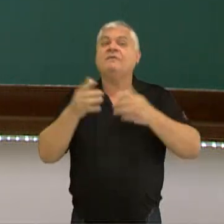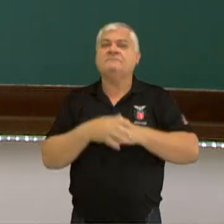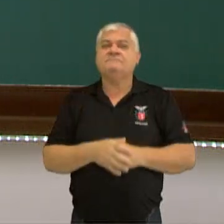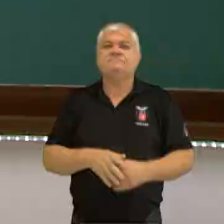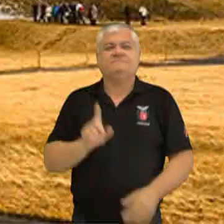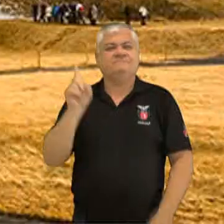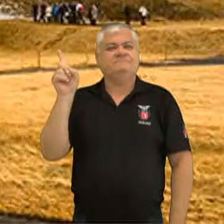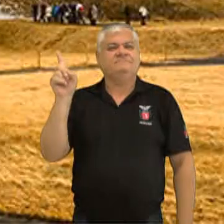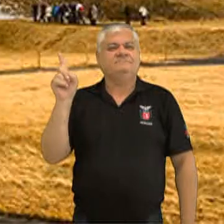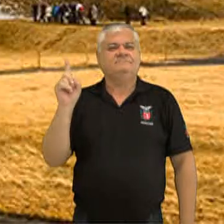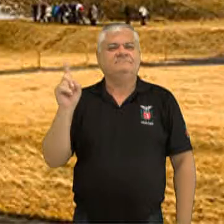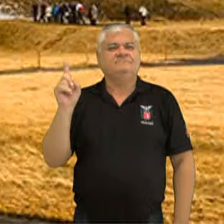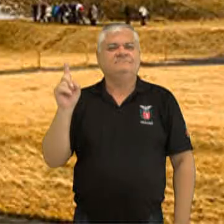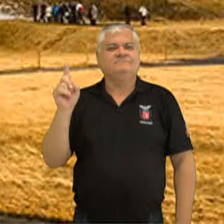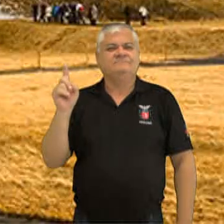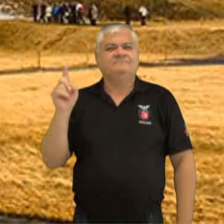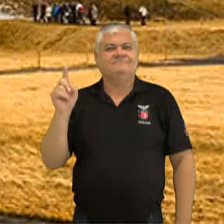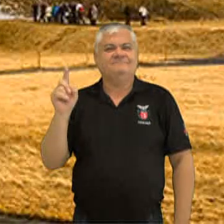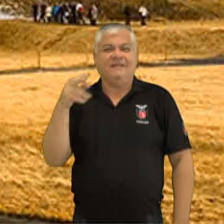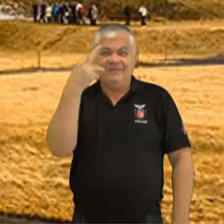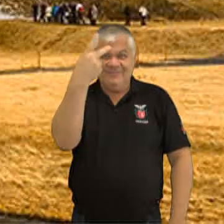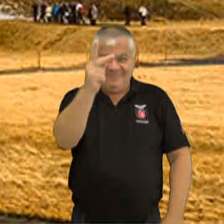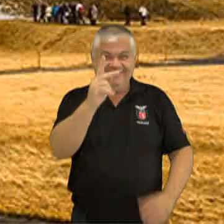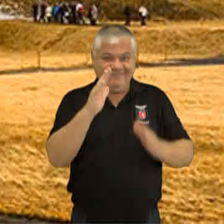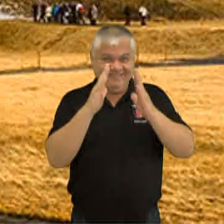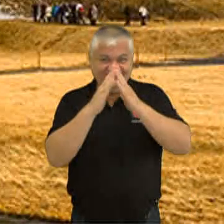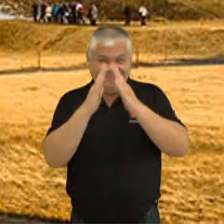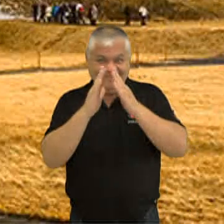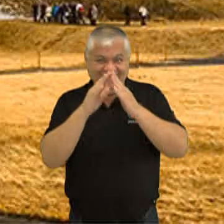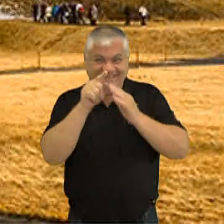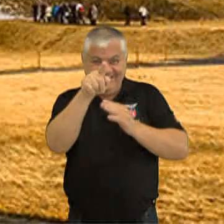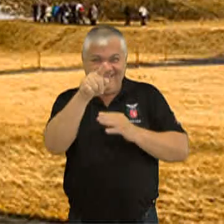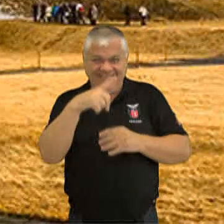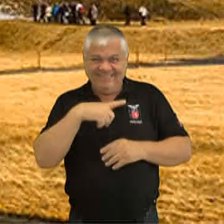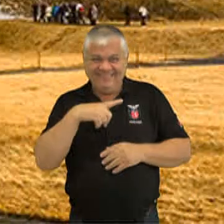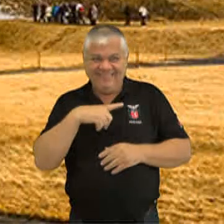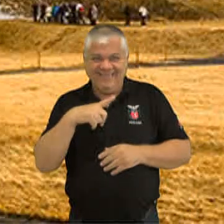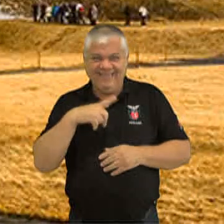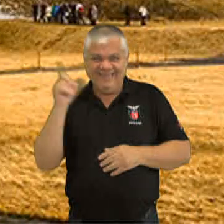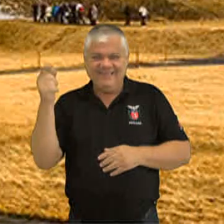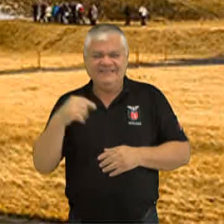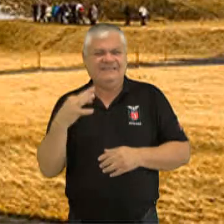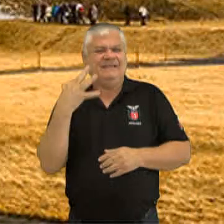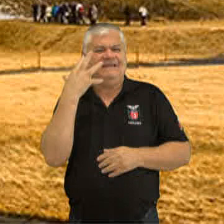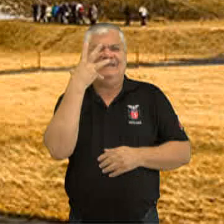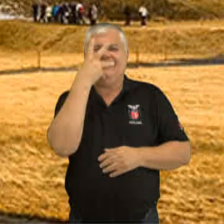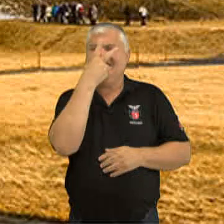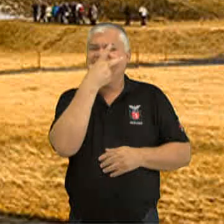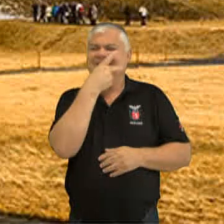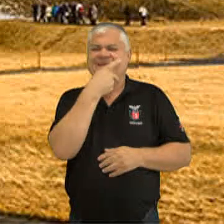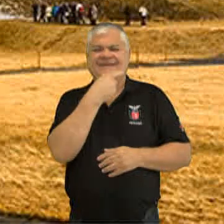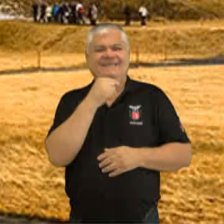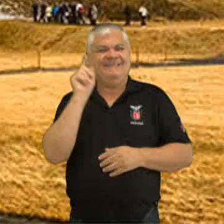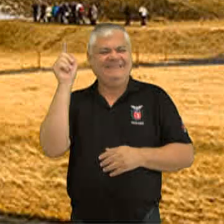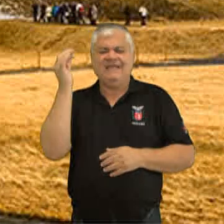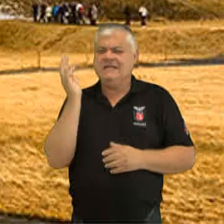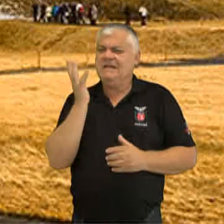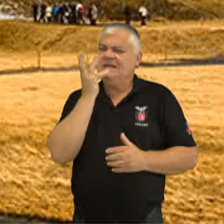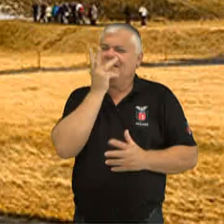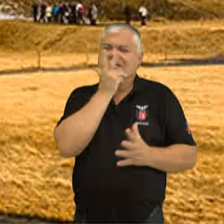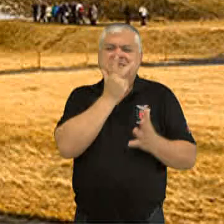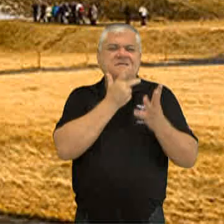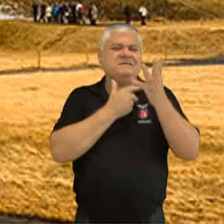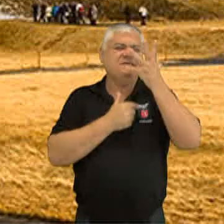aqui. Será que na cidade de vocês, no município de vocês, existe uma paisagem tão bonita quanto essa?